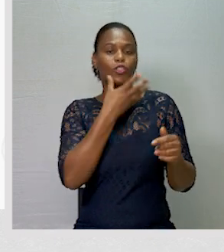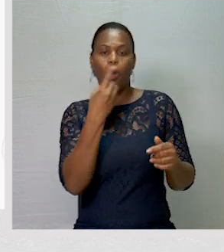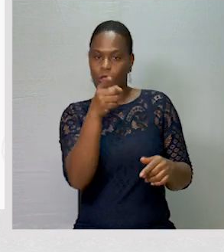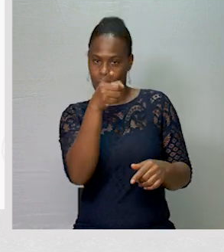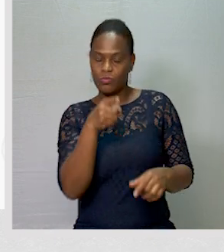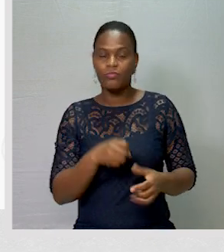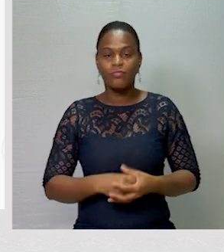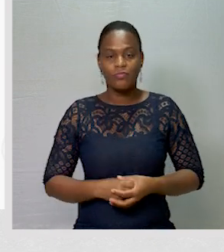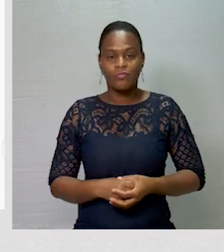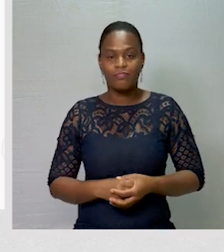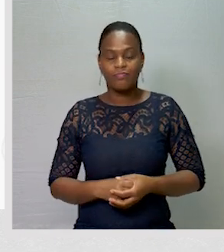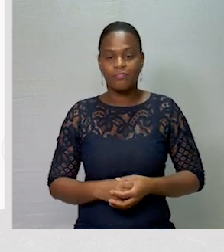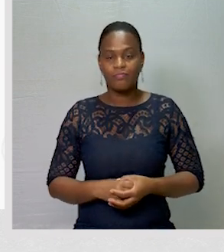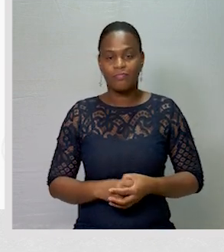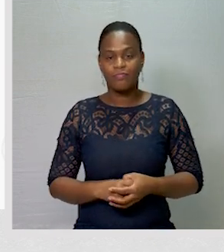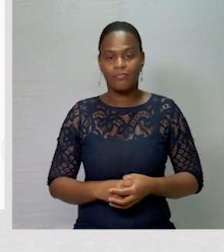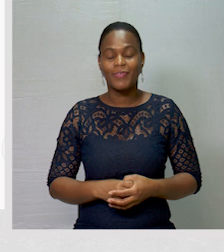Último, sozinho.